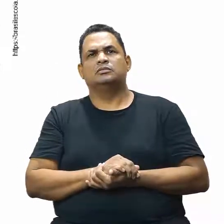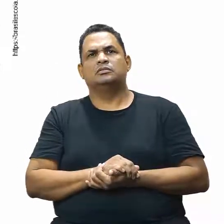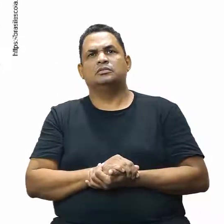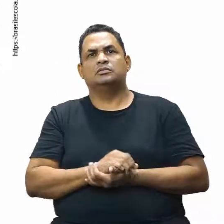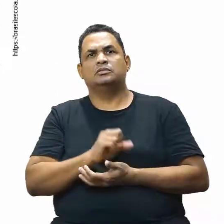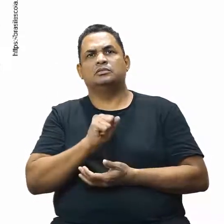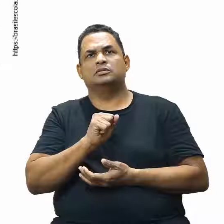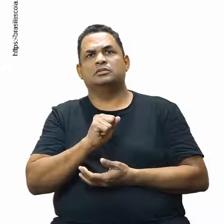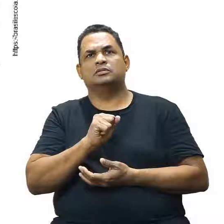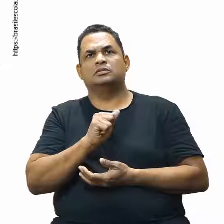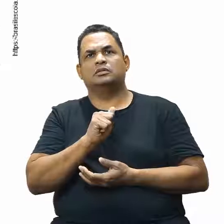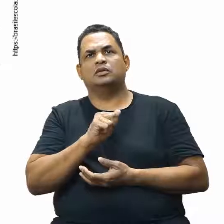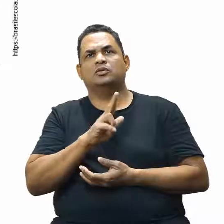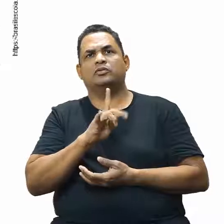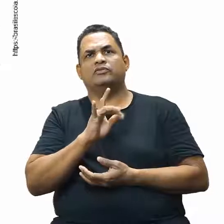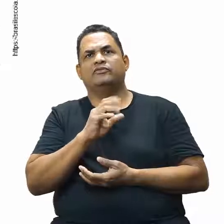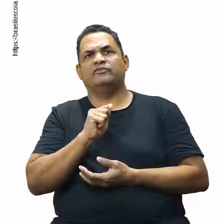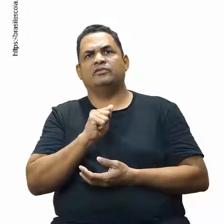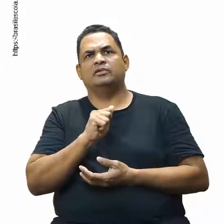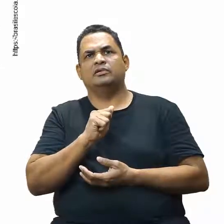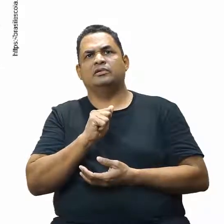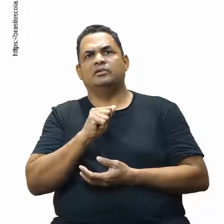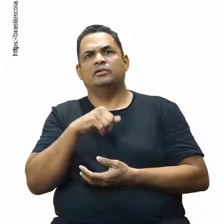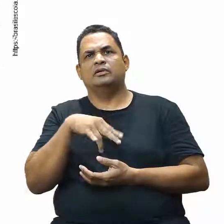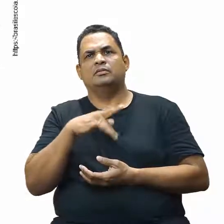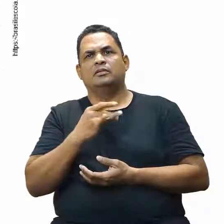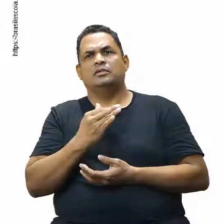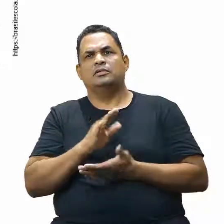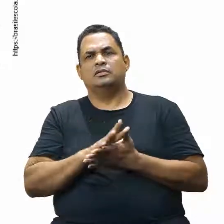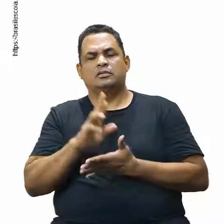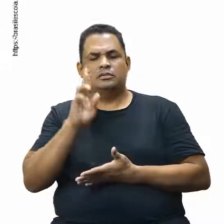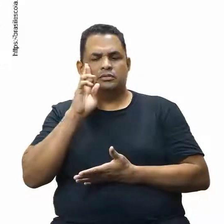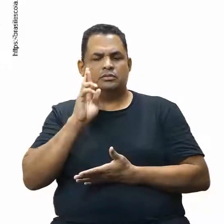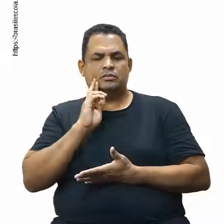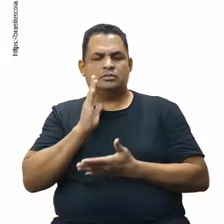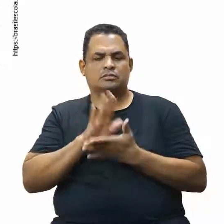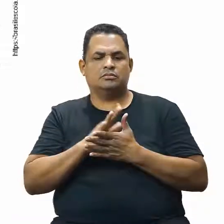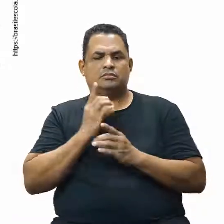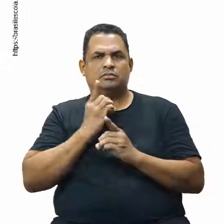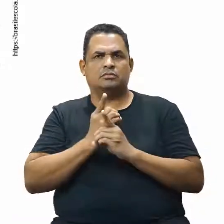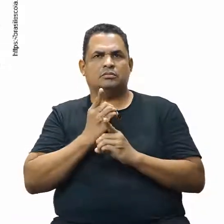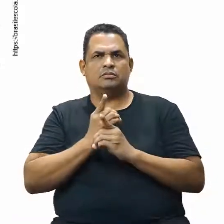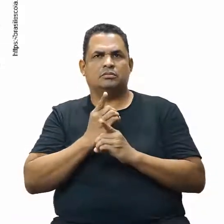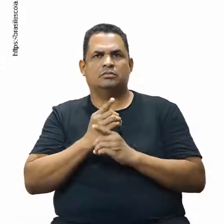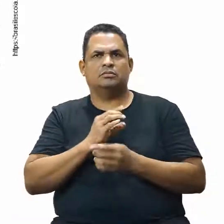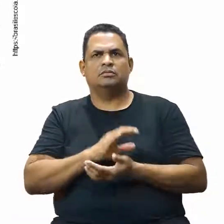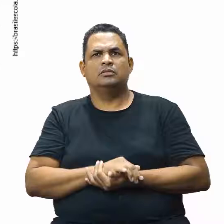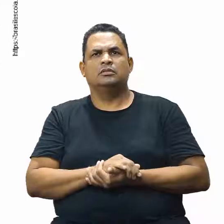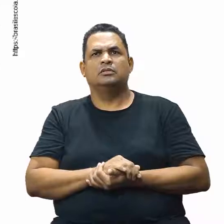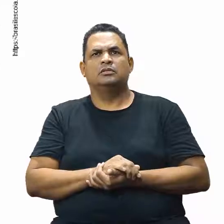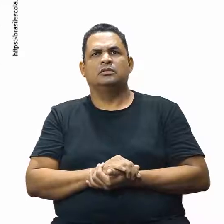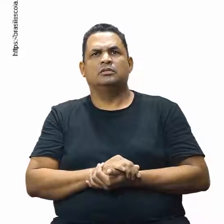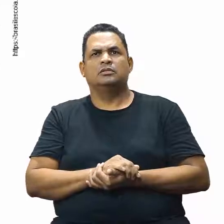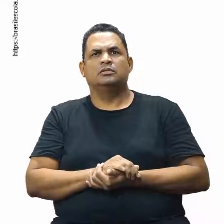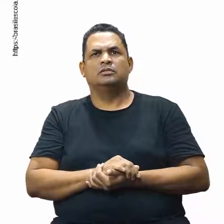da mata nós podemos encontrar aqui, ó, no estado de Rondônia, a saúva limão do norte também, a